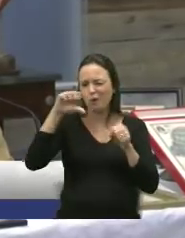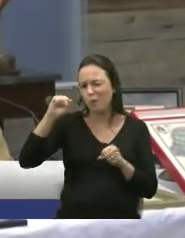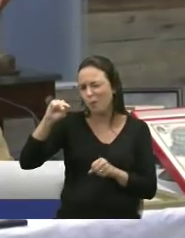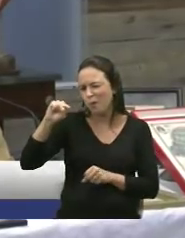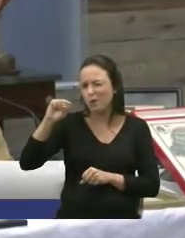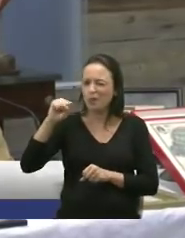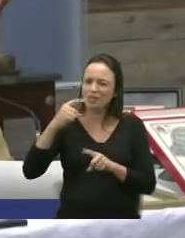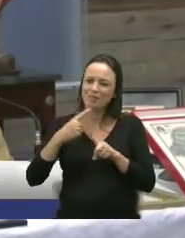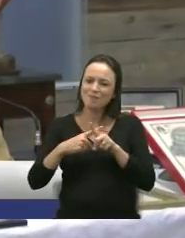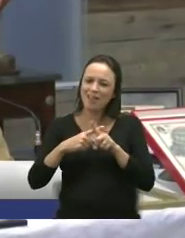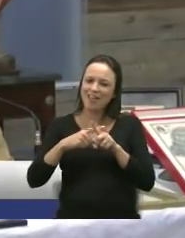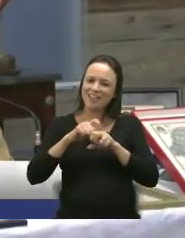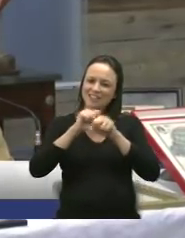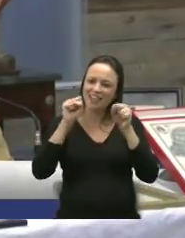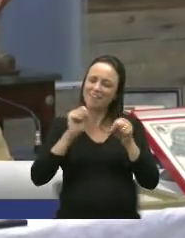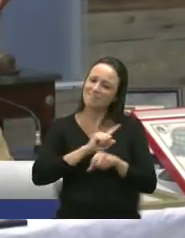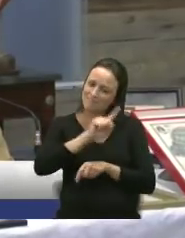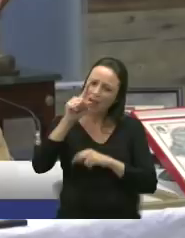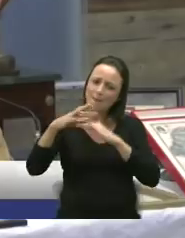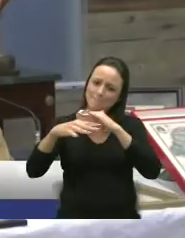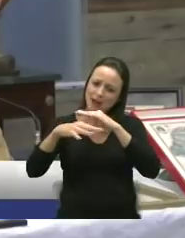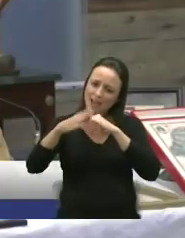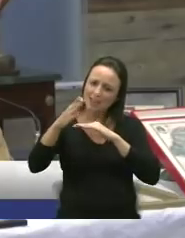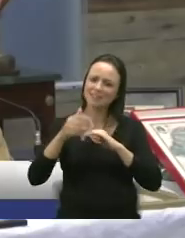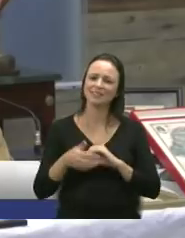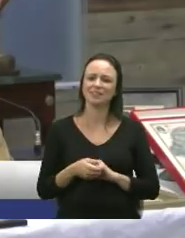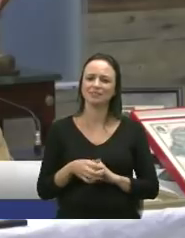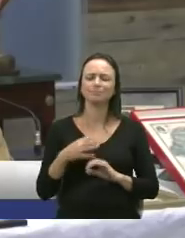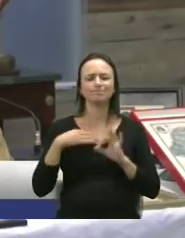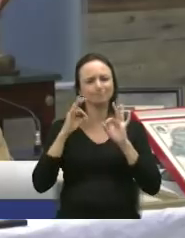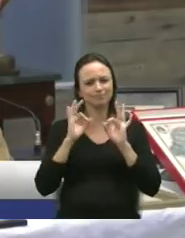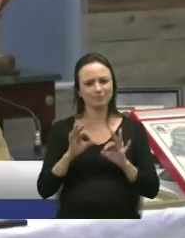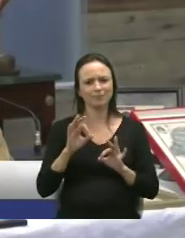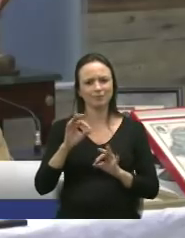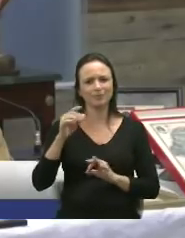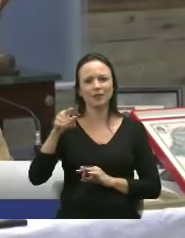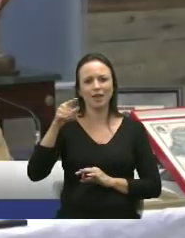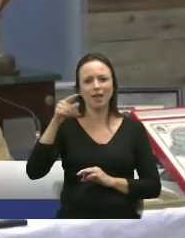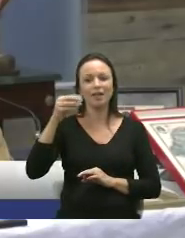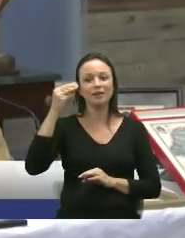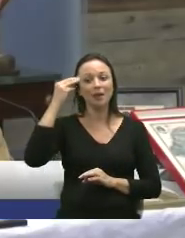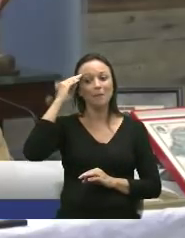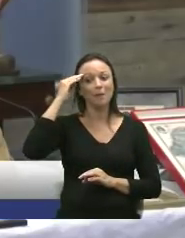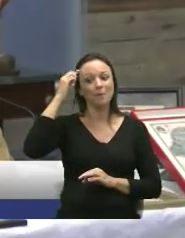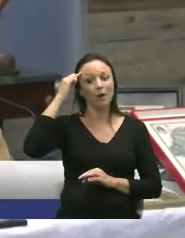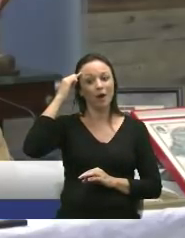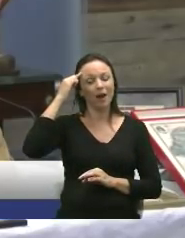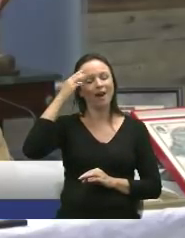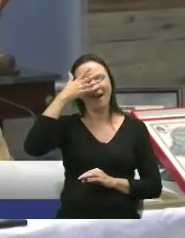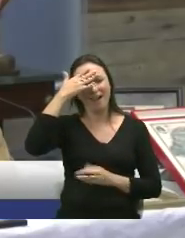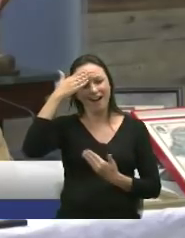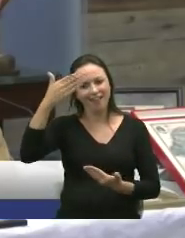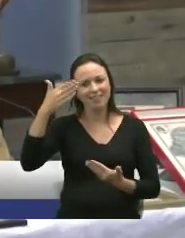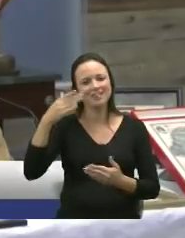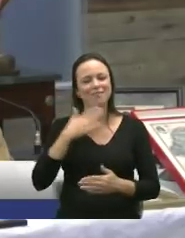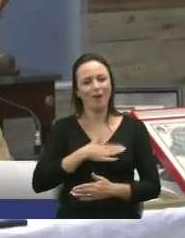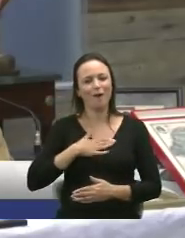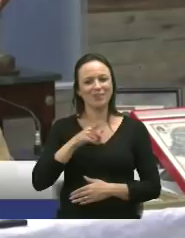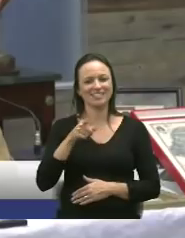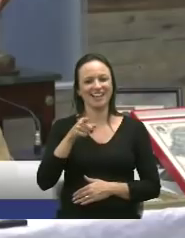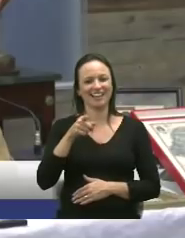8h30, e aparecer lá na praça, porque eu garanto, a memória de vocês vai ser muito grata a isso. Vocês vão gostar, tá